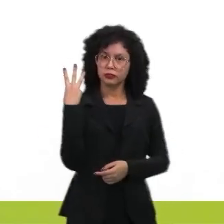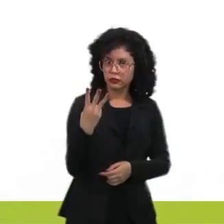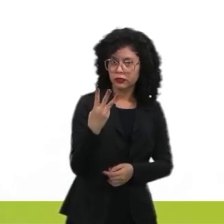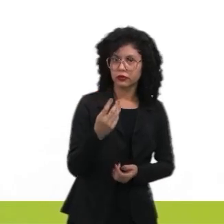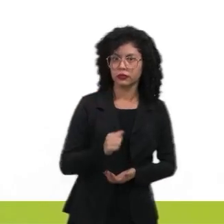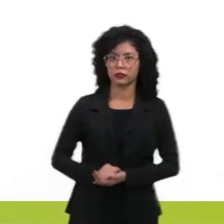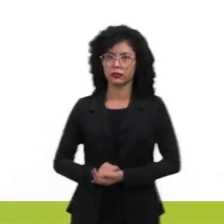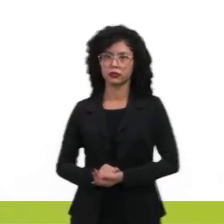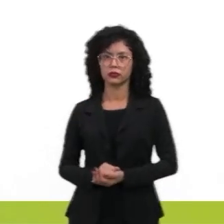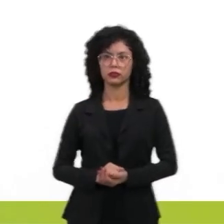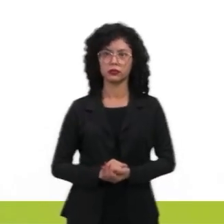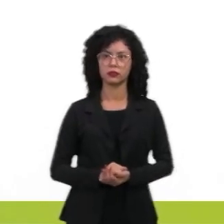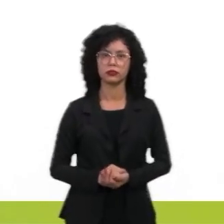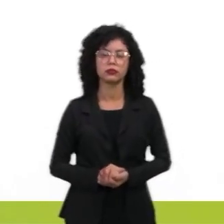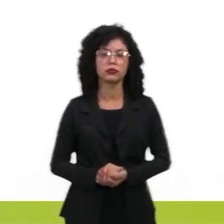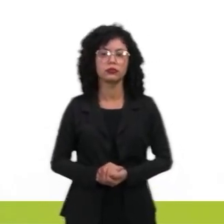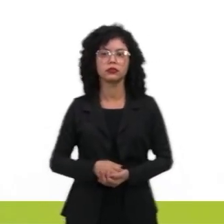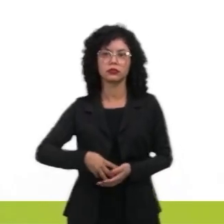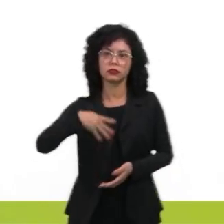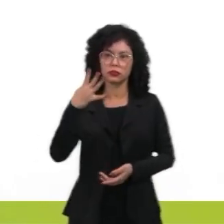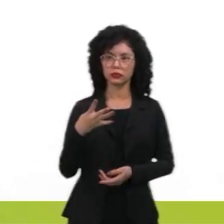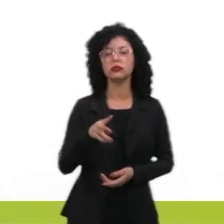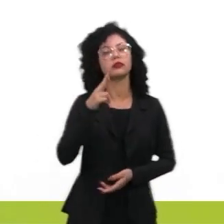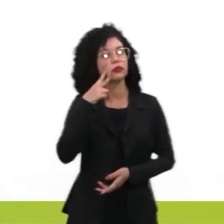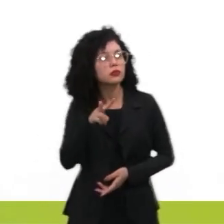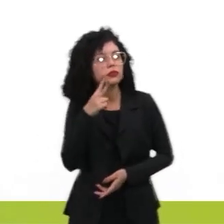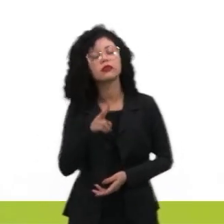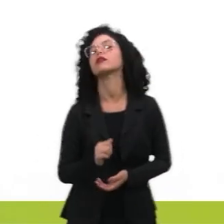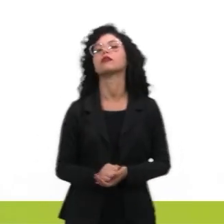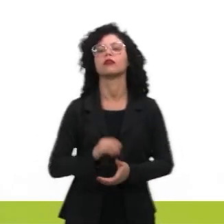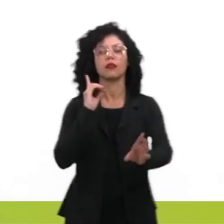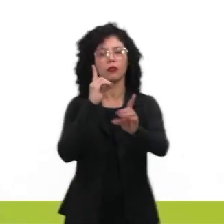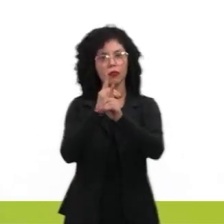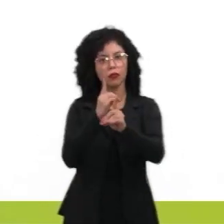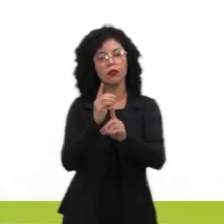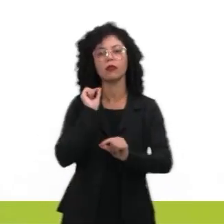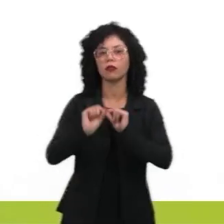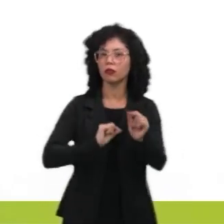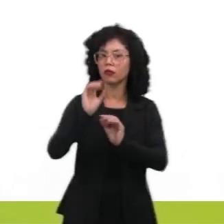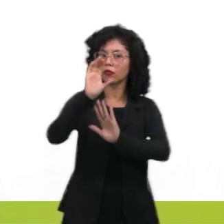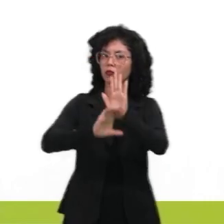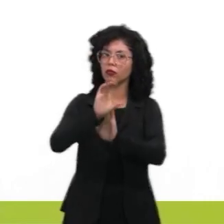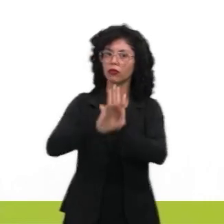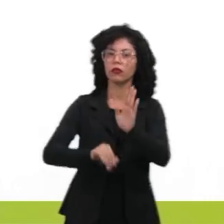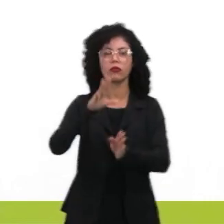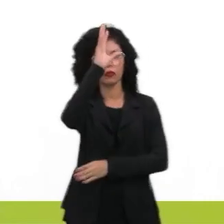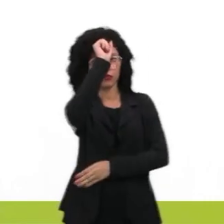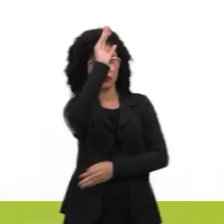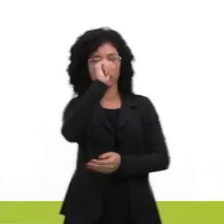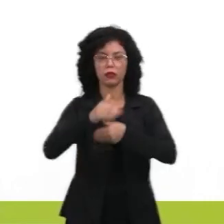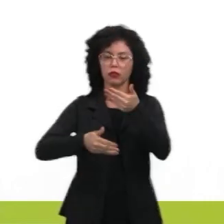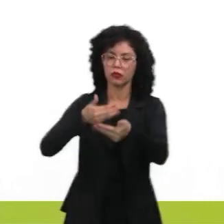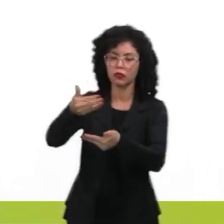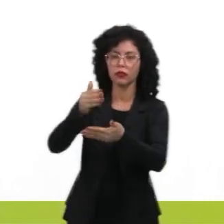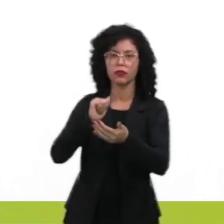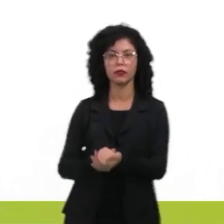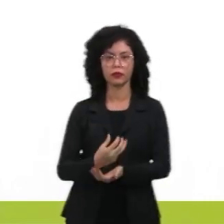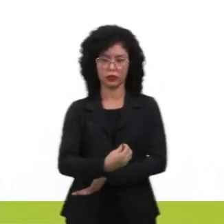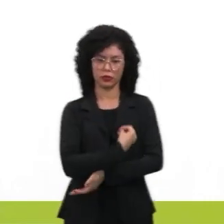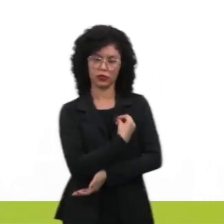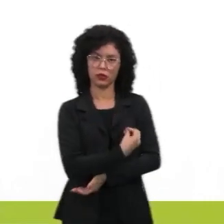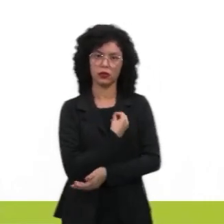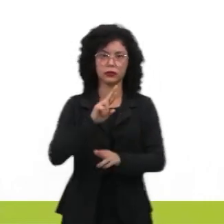passos. Eu vou usar o 4º passo aqui para a gente definir ou redefinir os conceitos que vocês aprenderam durante a vida de